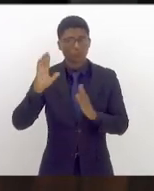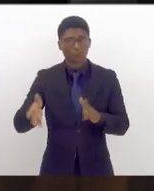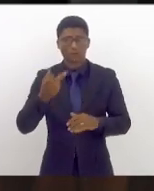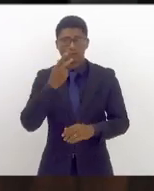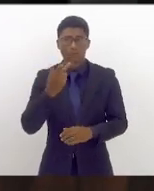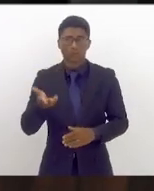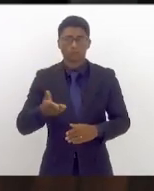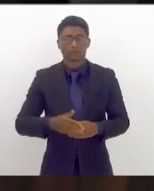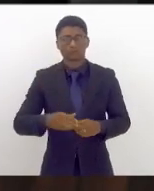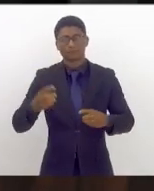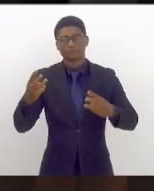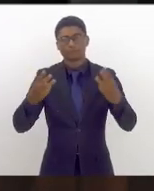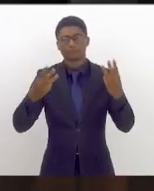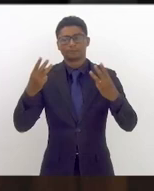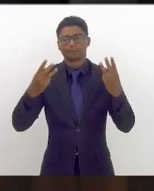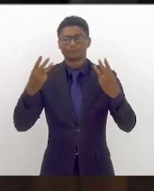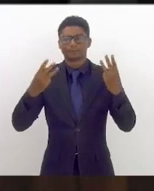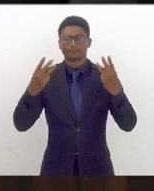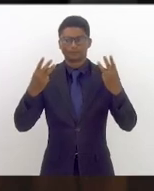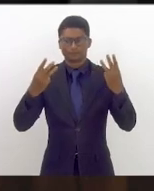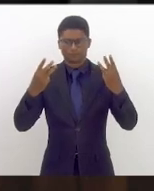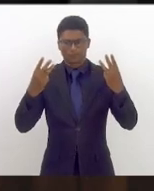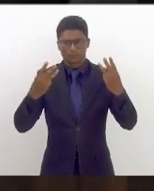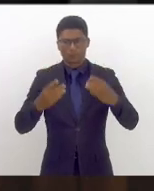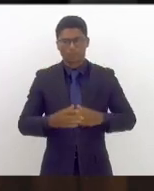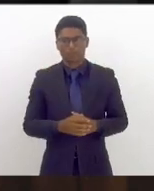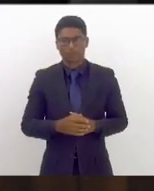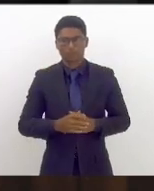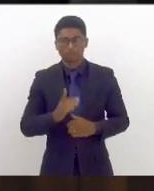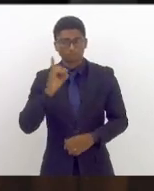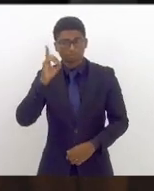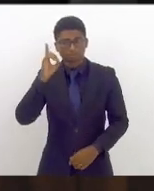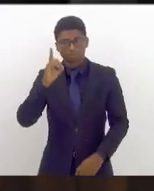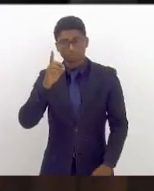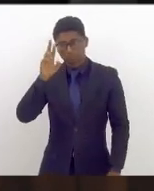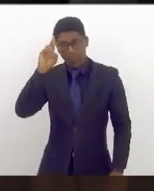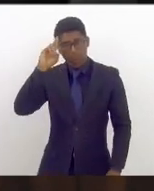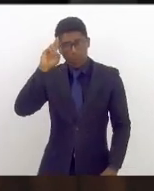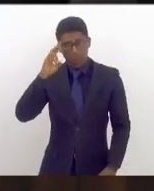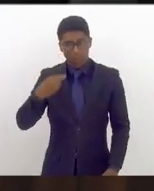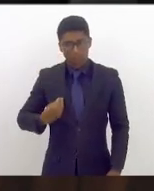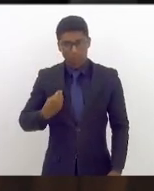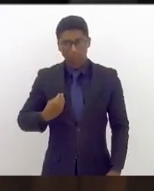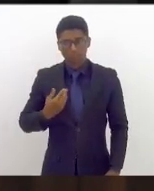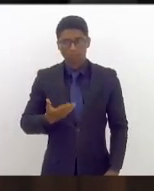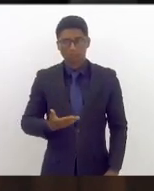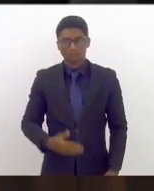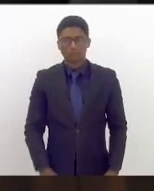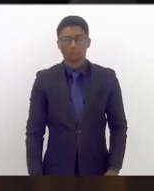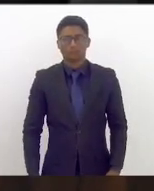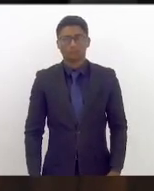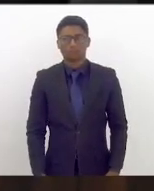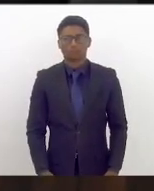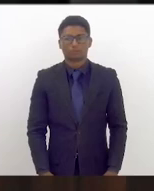3 a 3 Deputado Rosemberg está presente